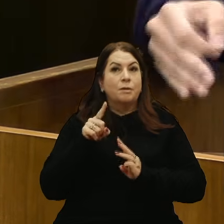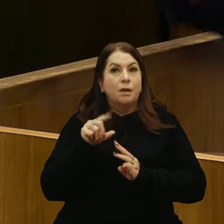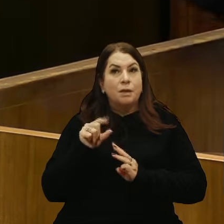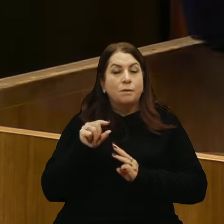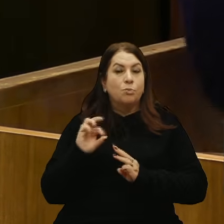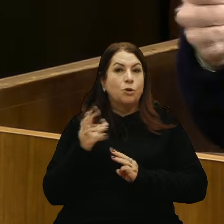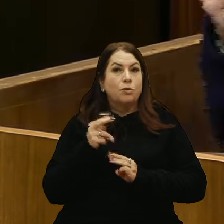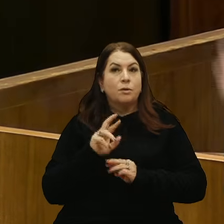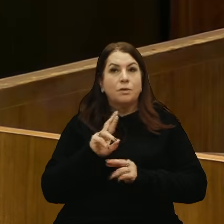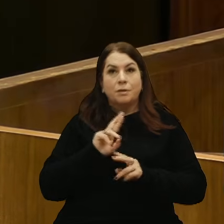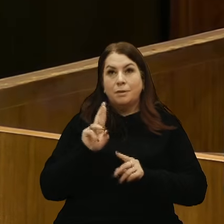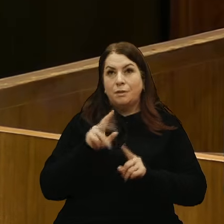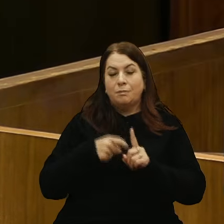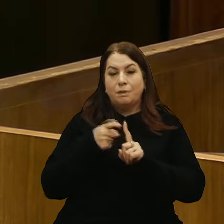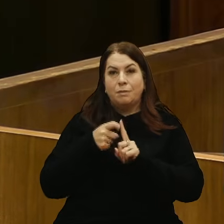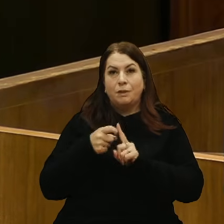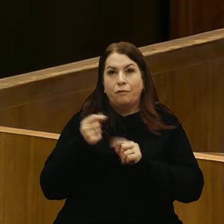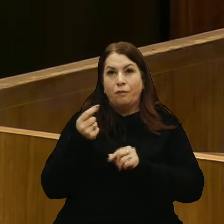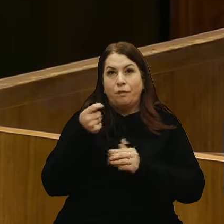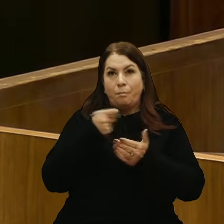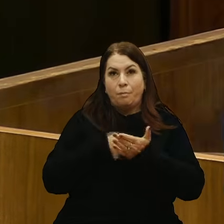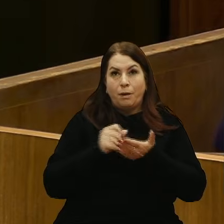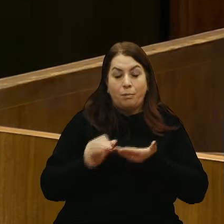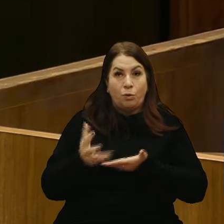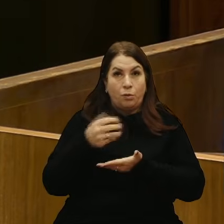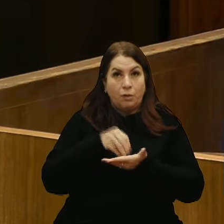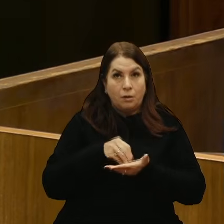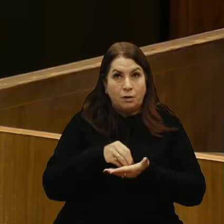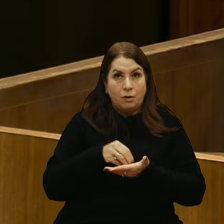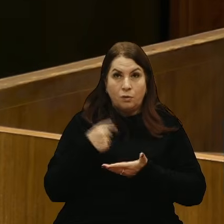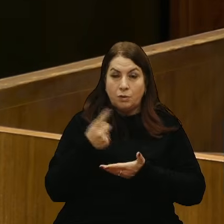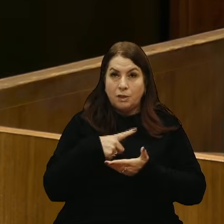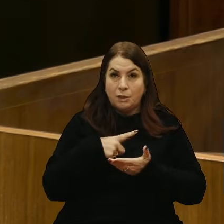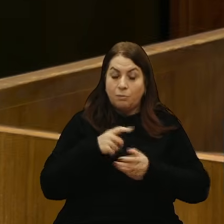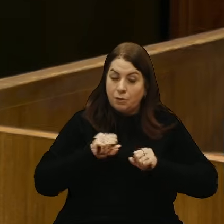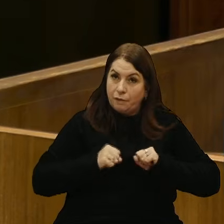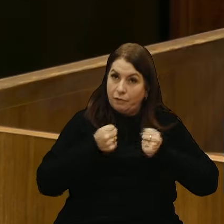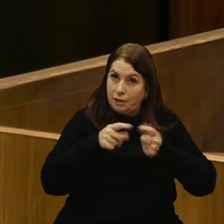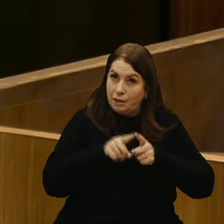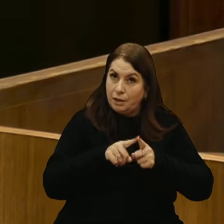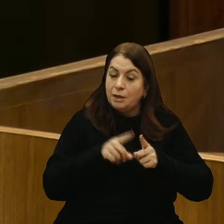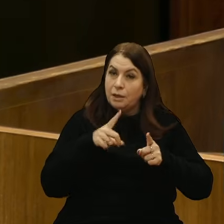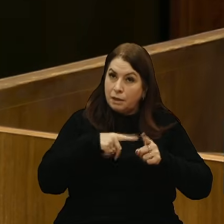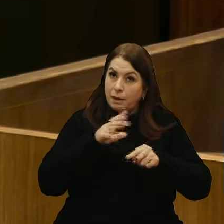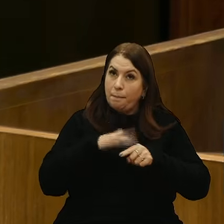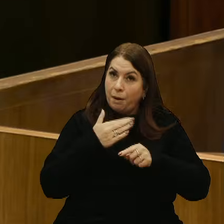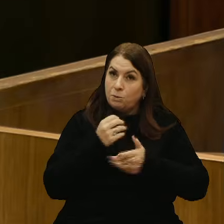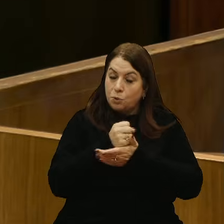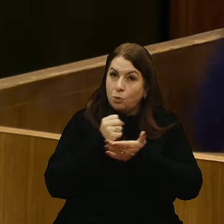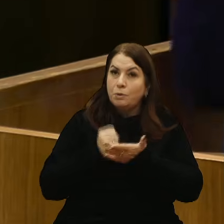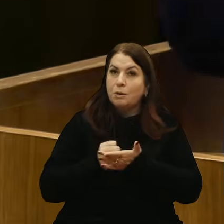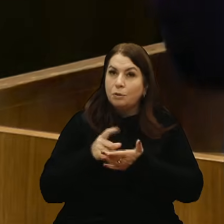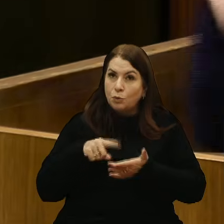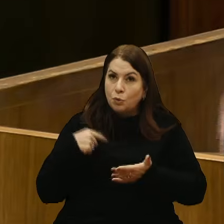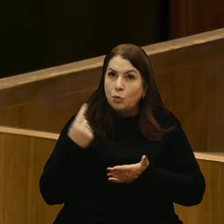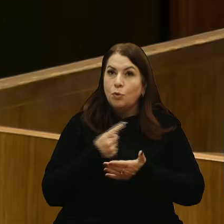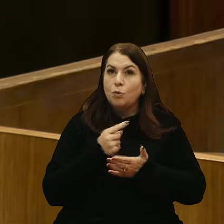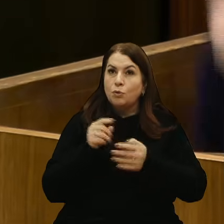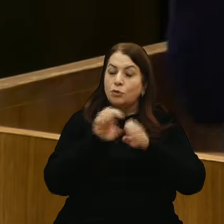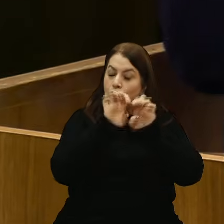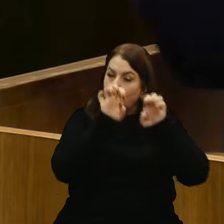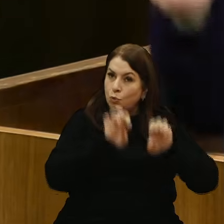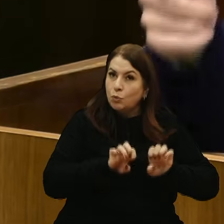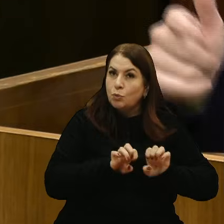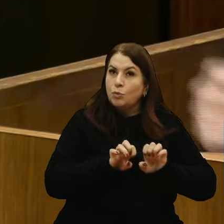de reais, que é o valor que o município paga para a Codeca. Nós estamos aqui defendendo que hajam mais contratos nossos de